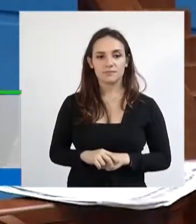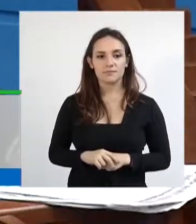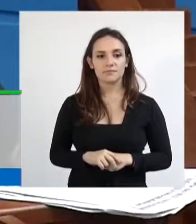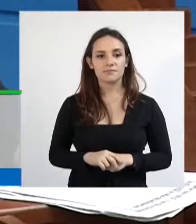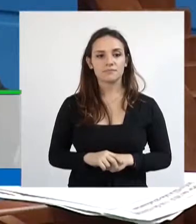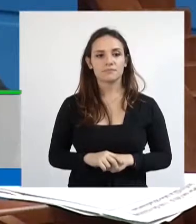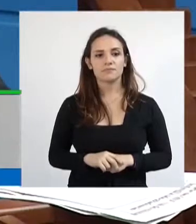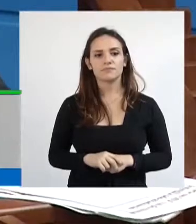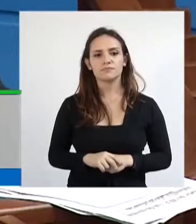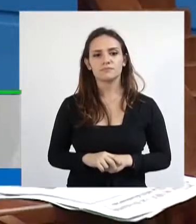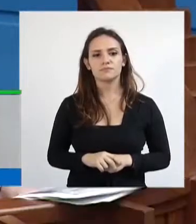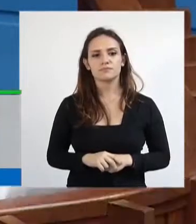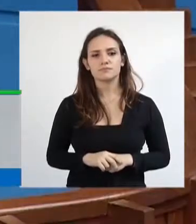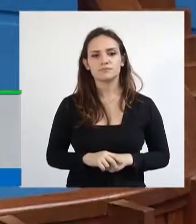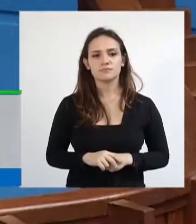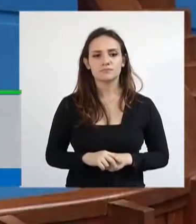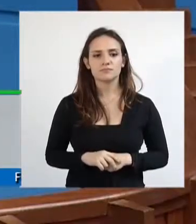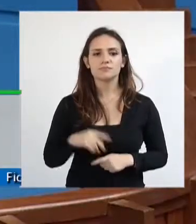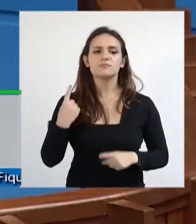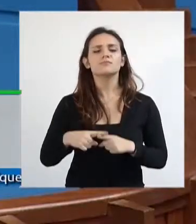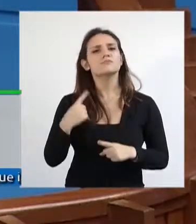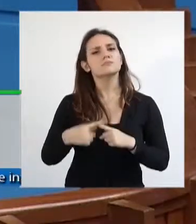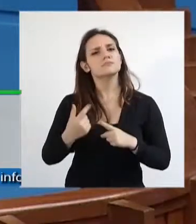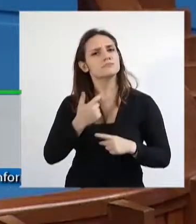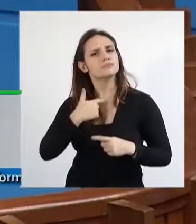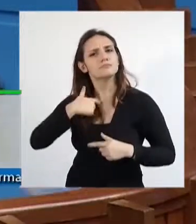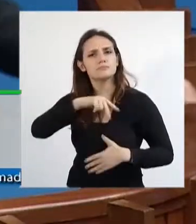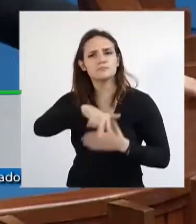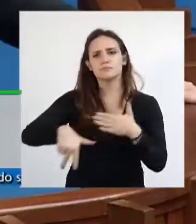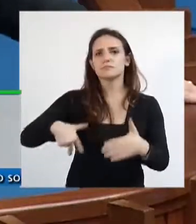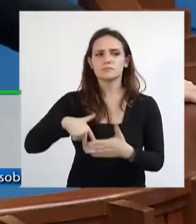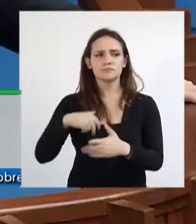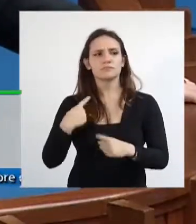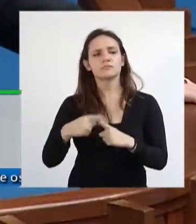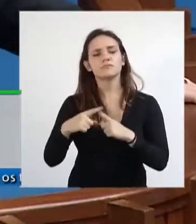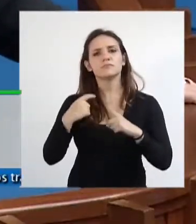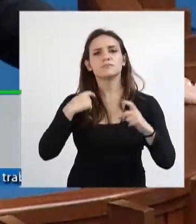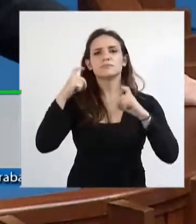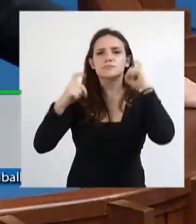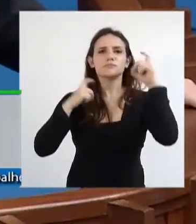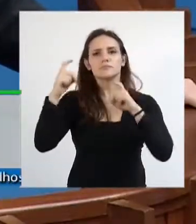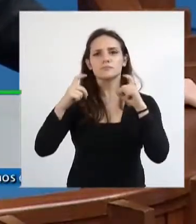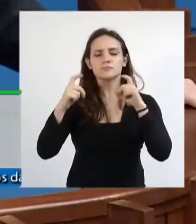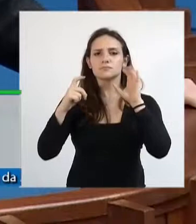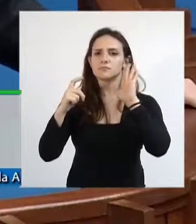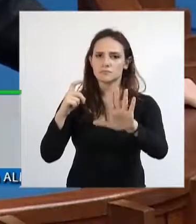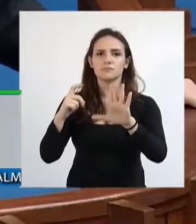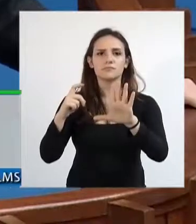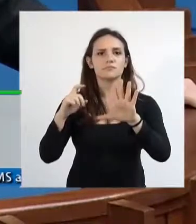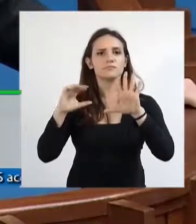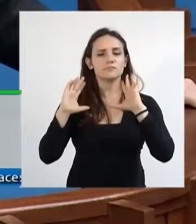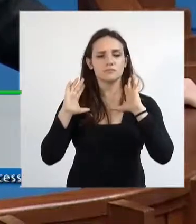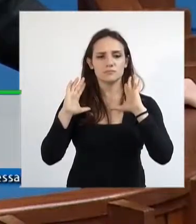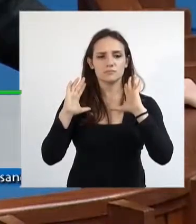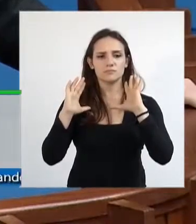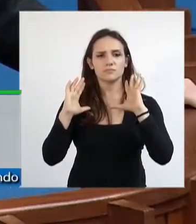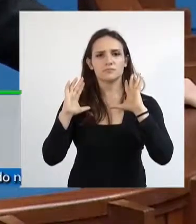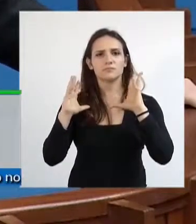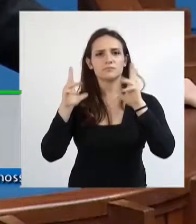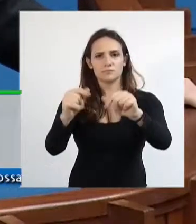O que me traz à tribuna é uma preocupação que toma conta